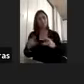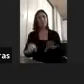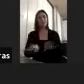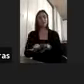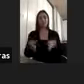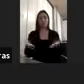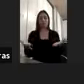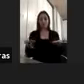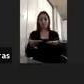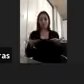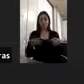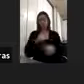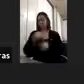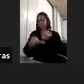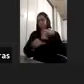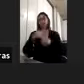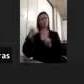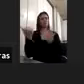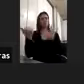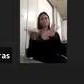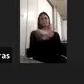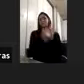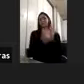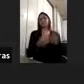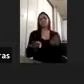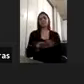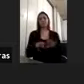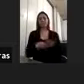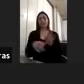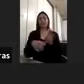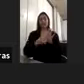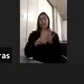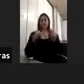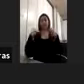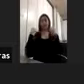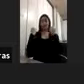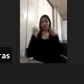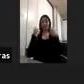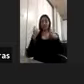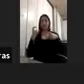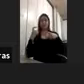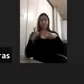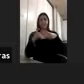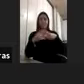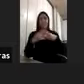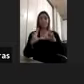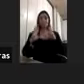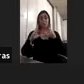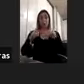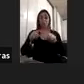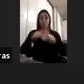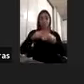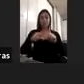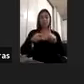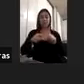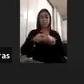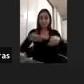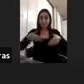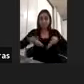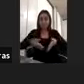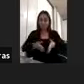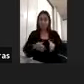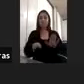né? Com o médico lá dentro, com a academia, desde a gestação, sabe? Ela tem um amparo. E agora